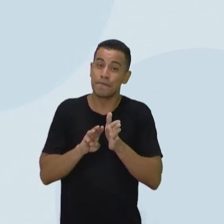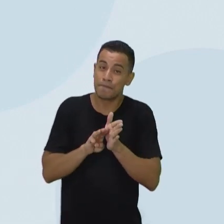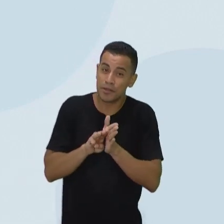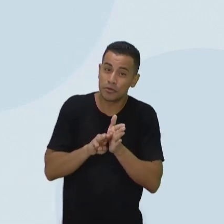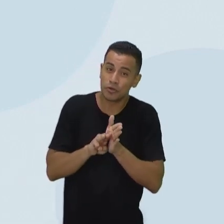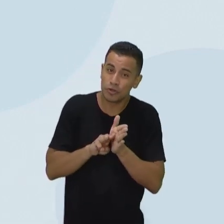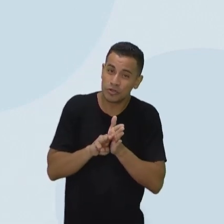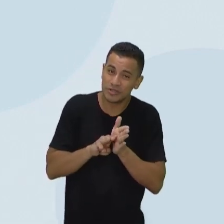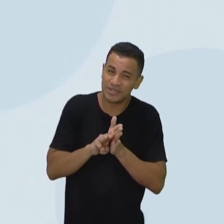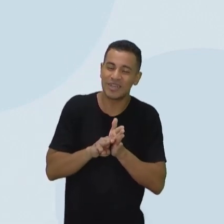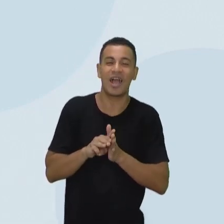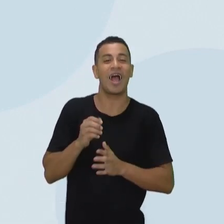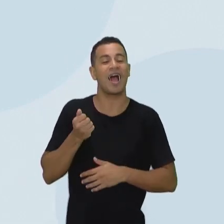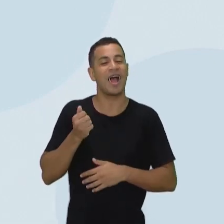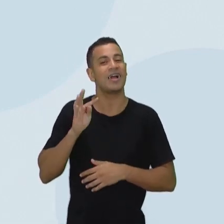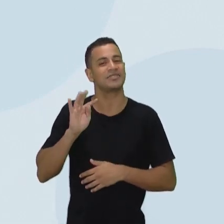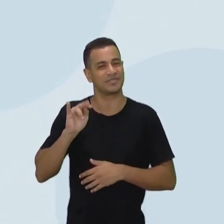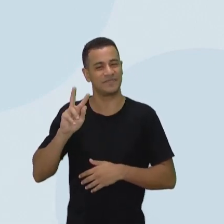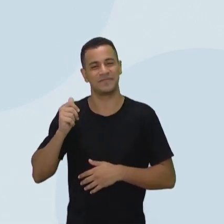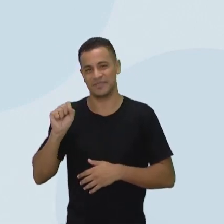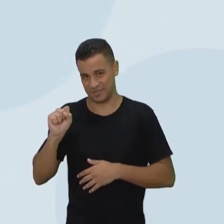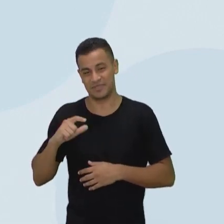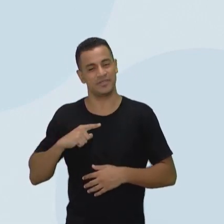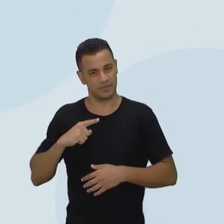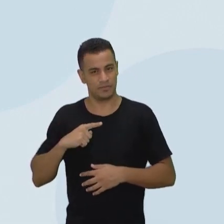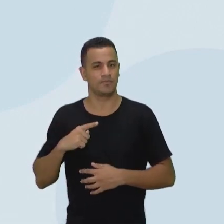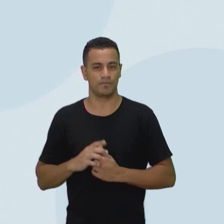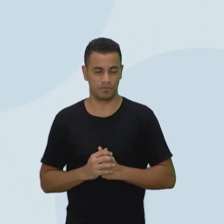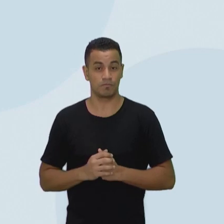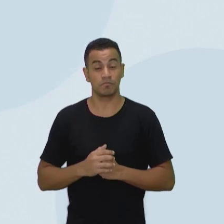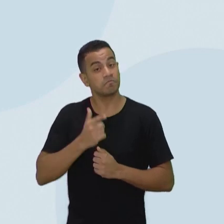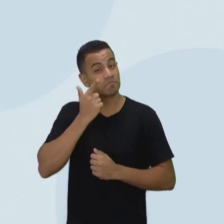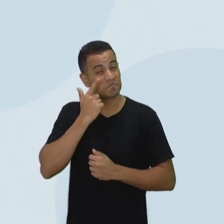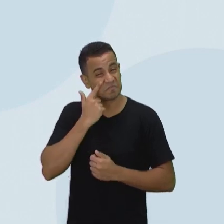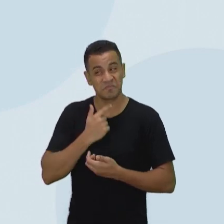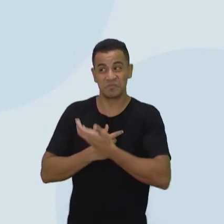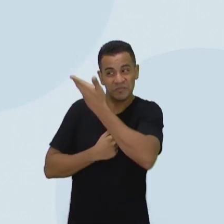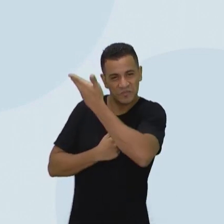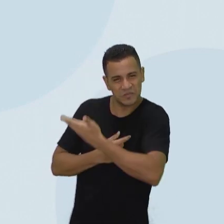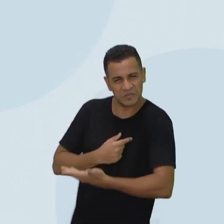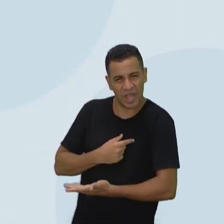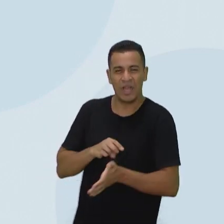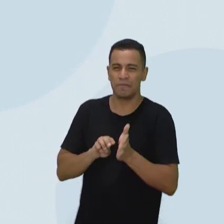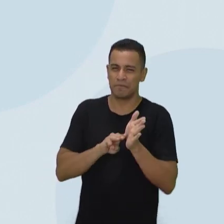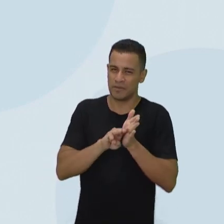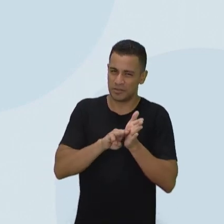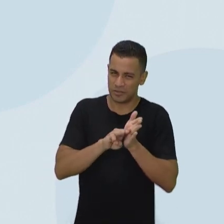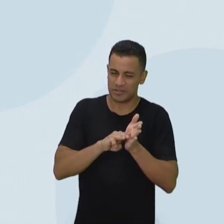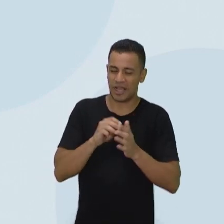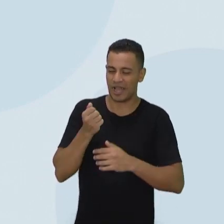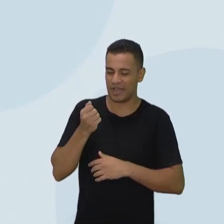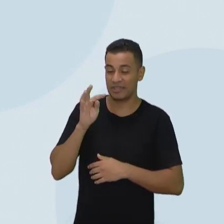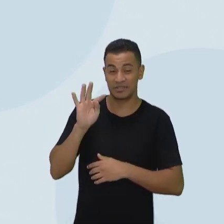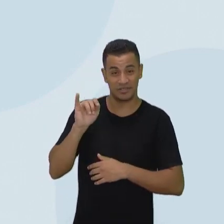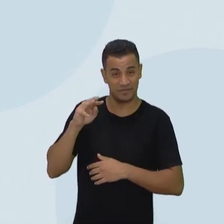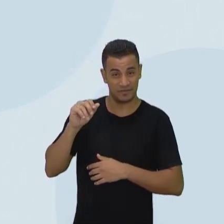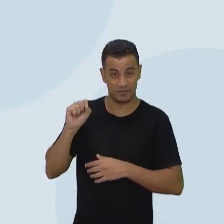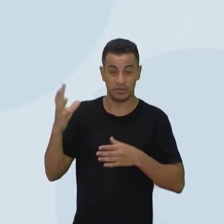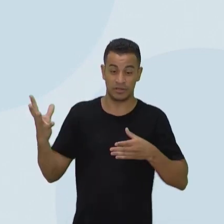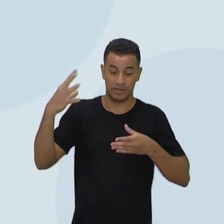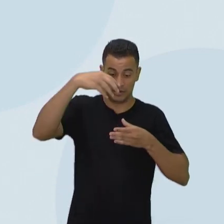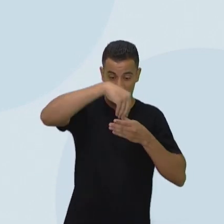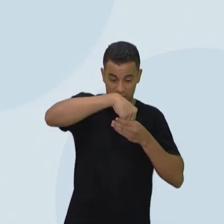algumas metodologias ativas. Então, a gente vai ver as metodologias ativas que estão dentro dessa